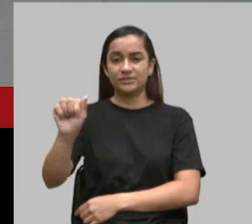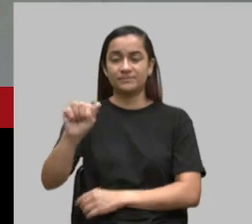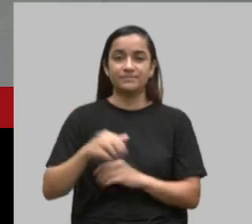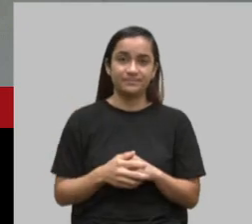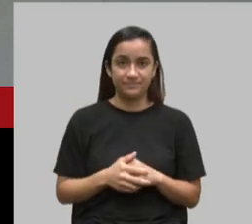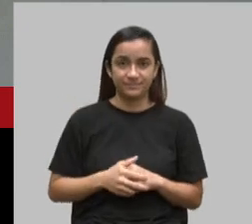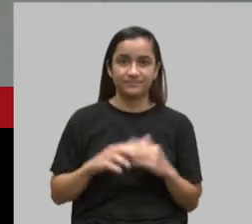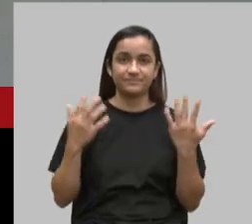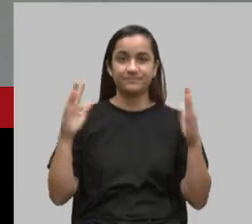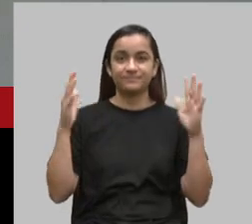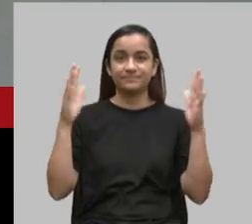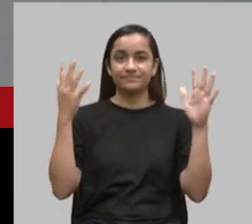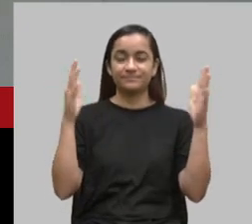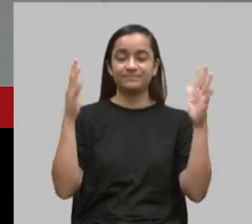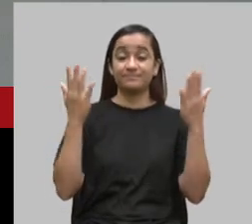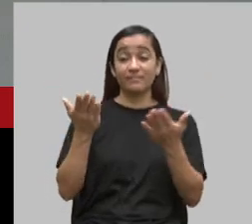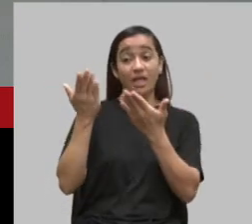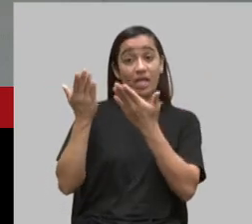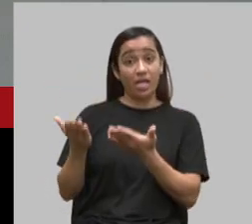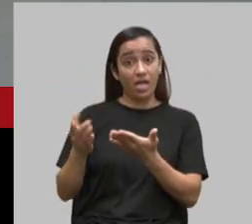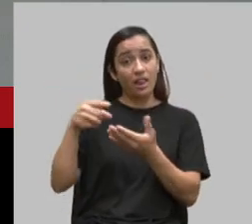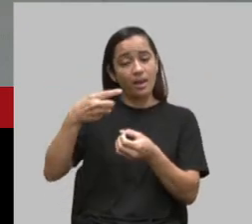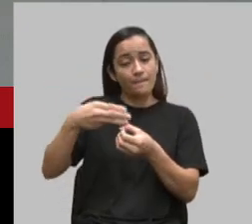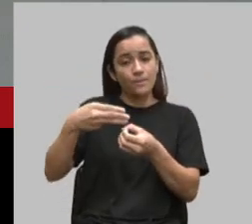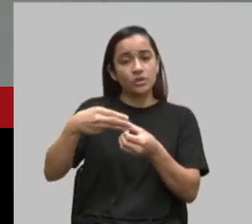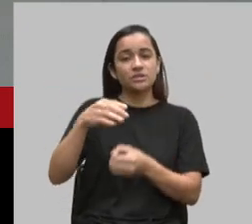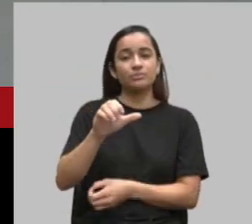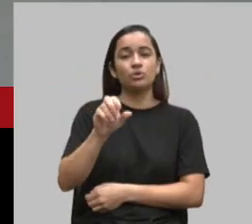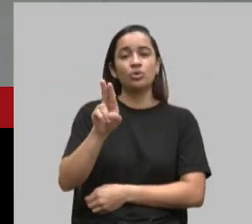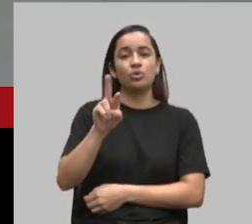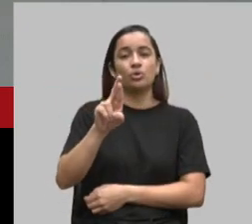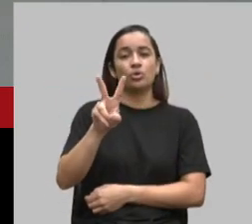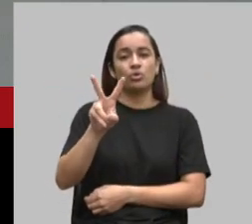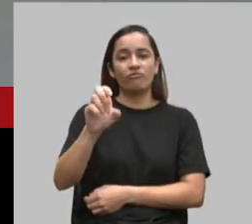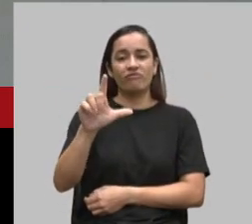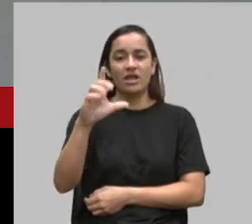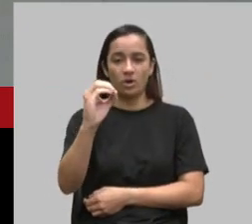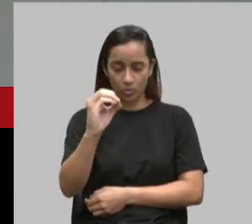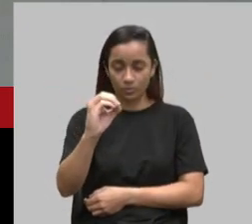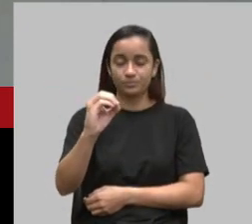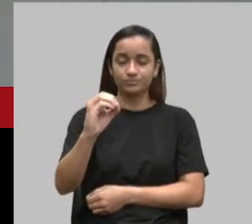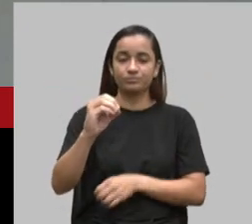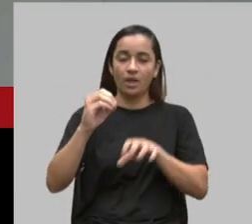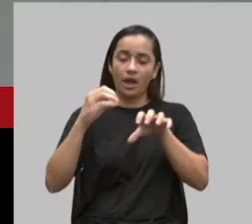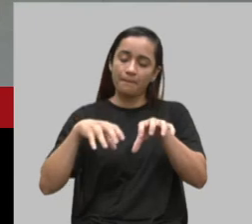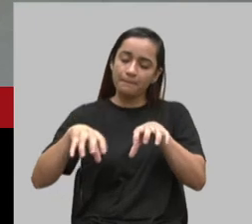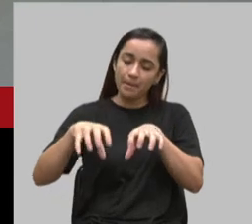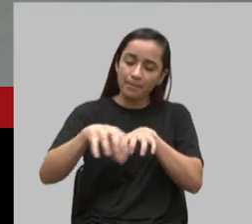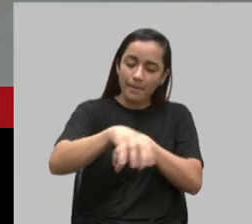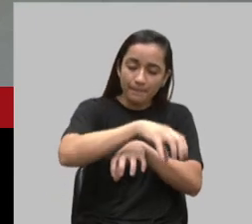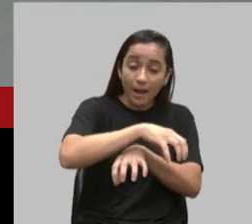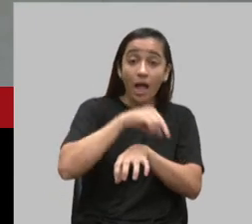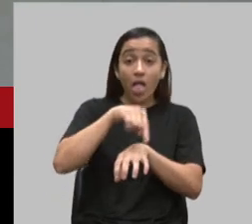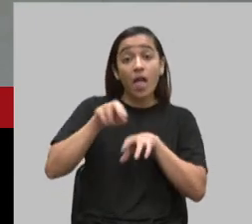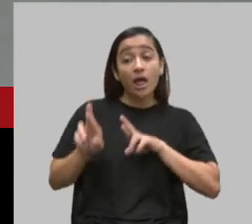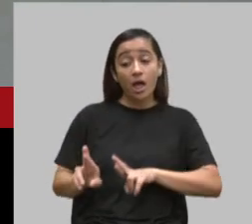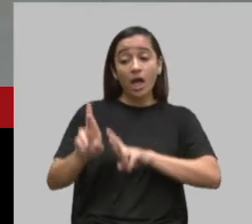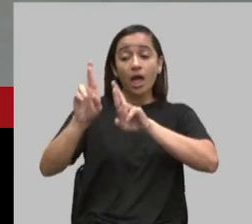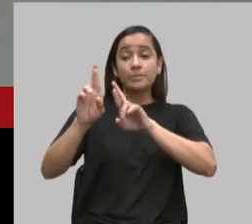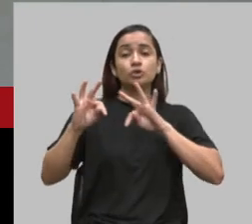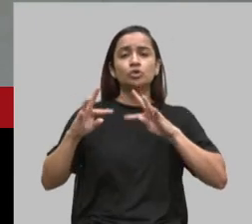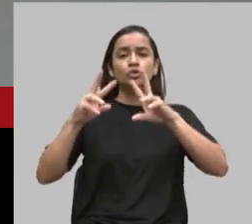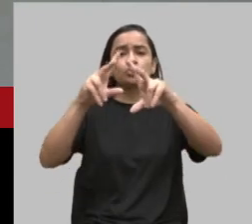Souza ela que é do município de Corvelo Paulo Metropolitano e representa todos vocês estudantes